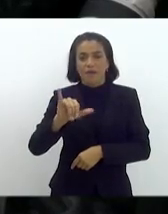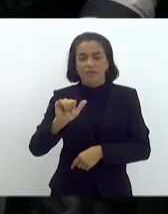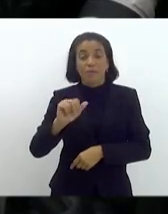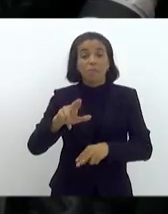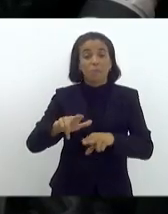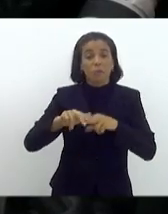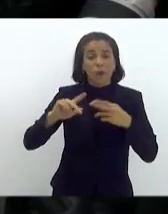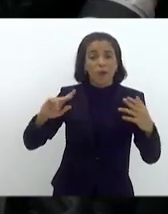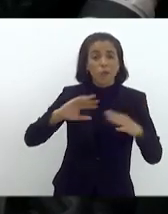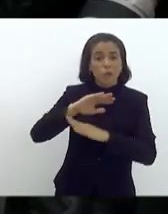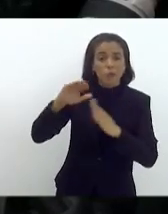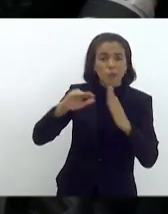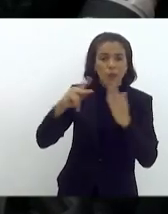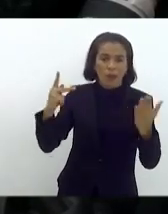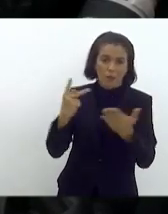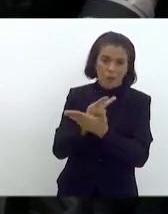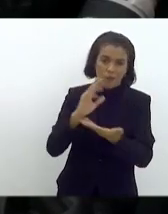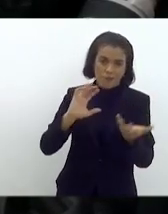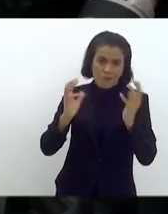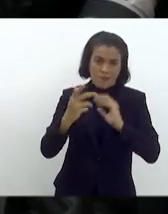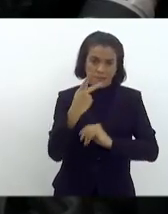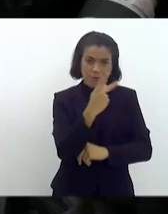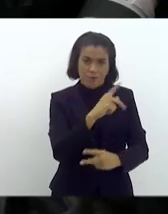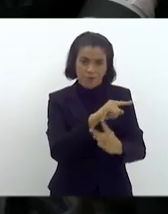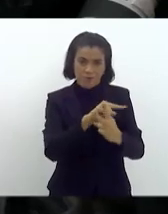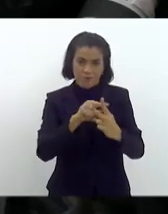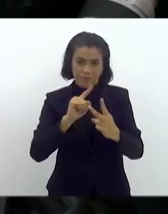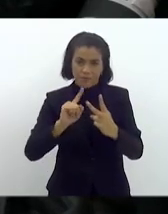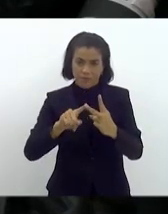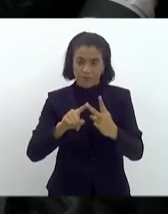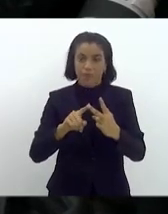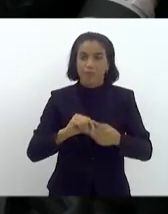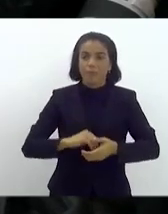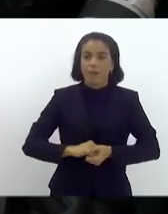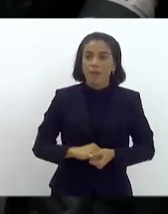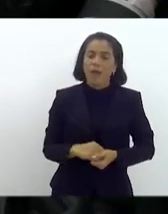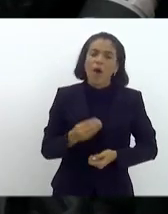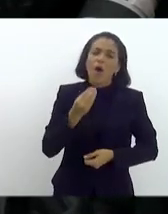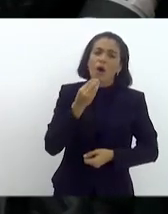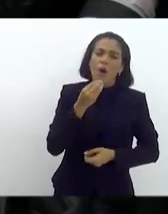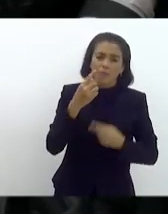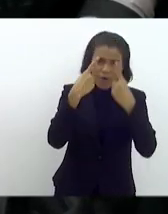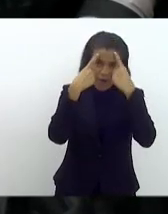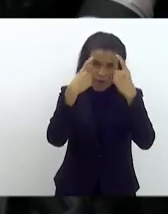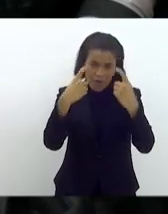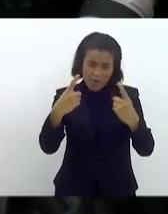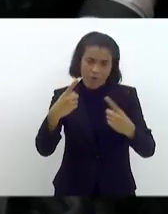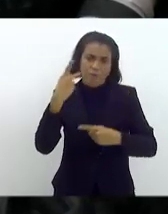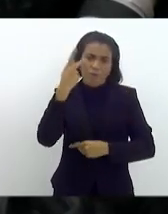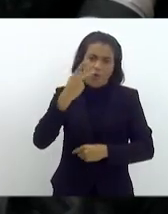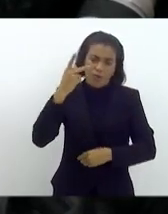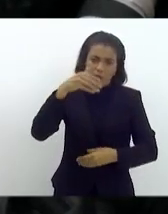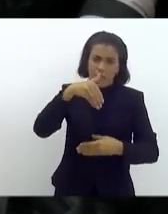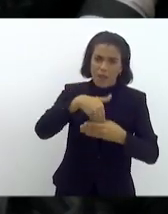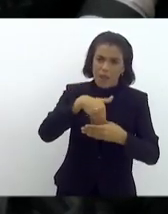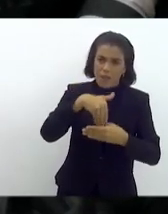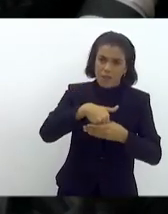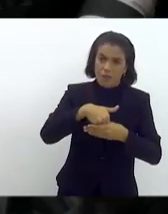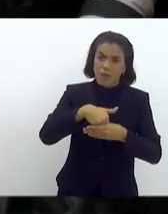com ela é claro que a violência política e eleitoral